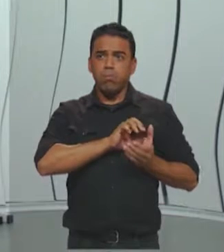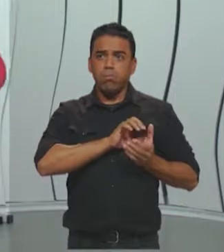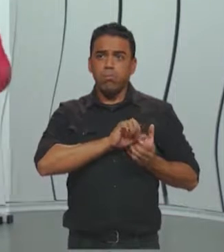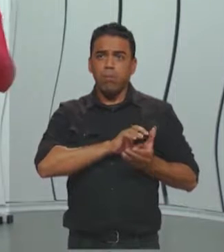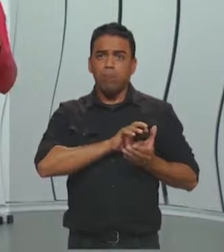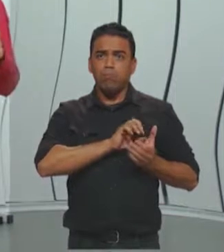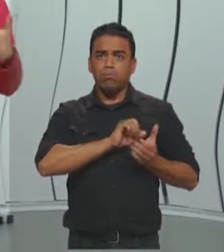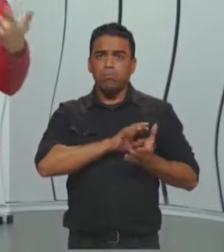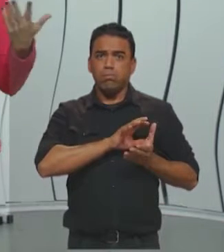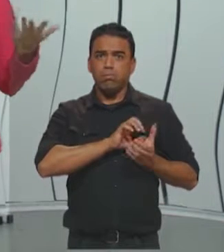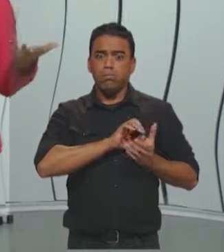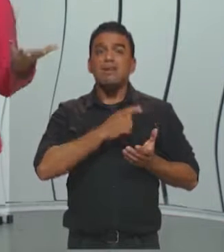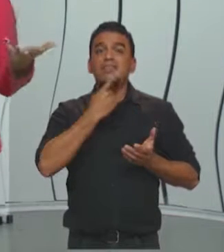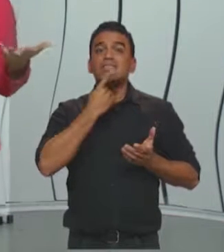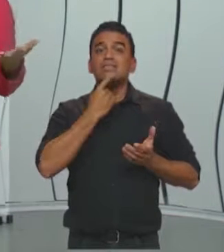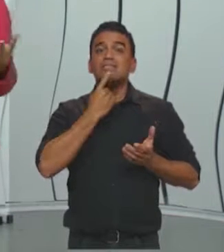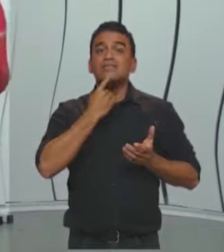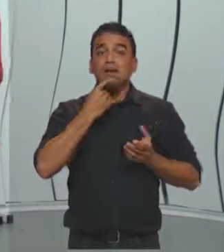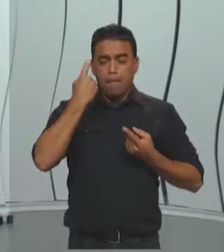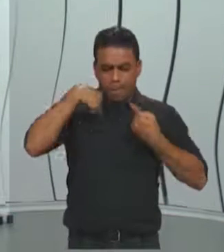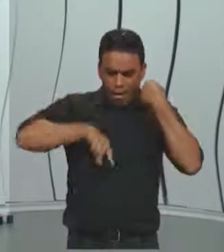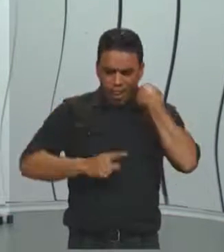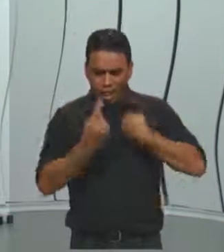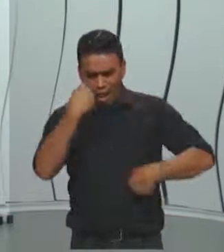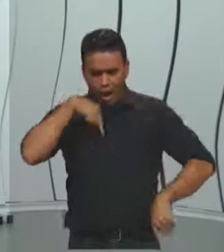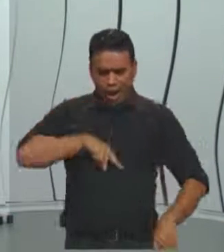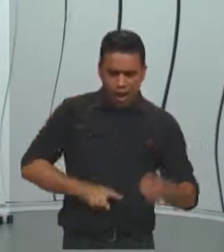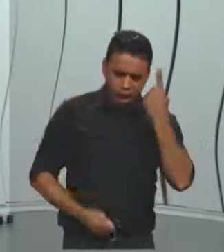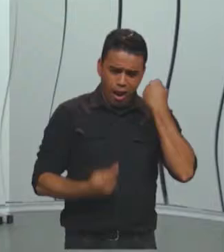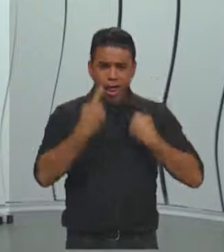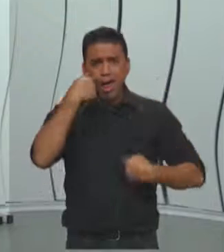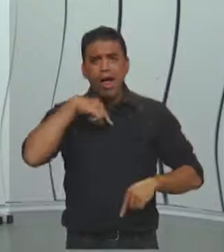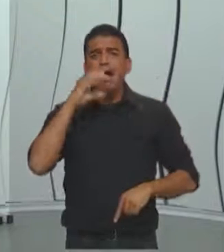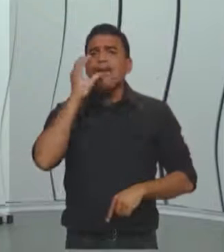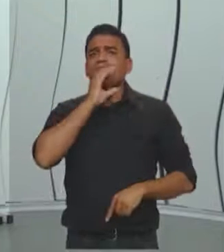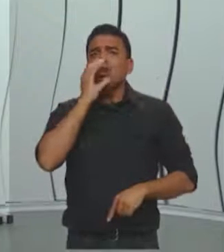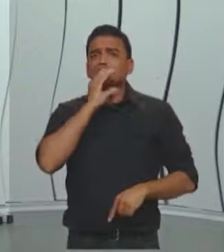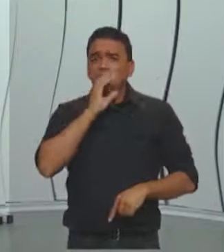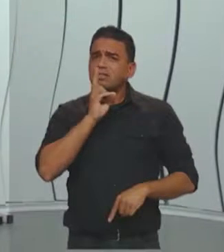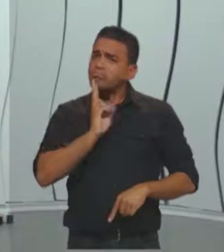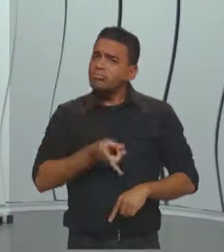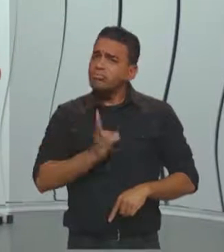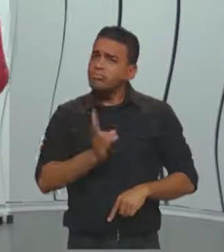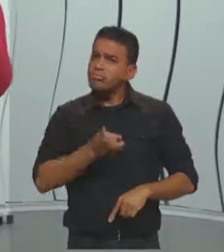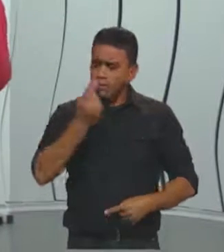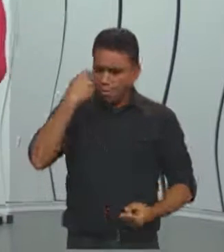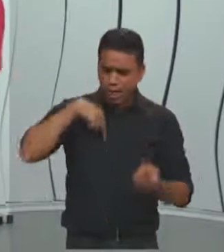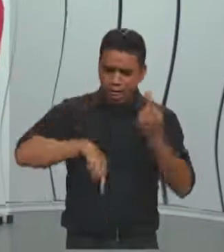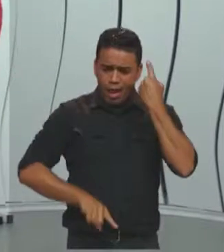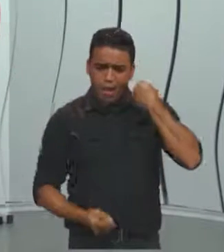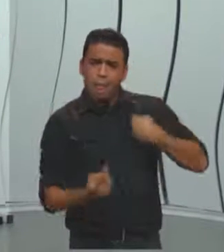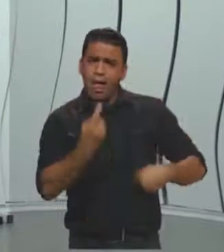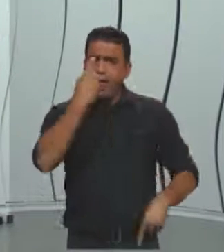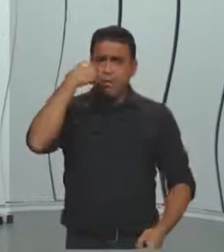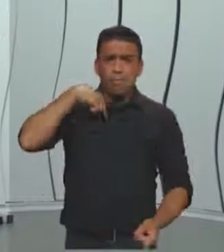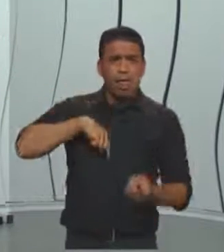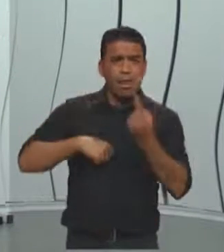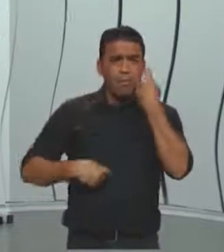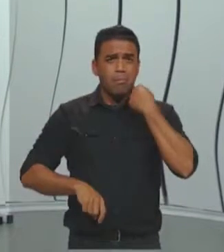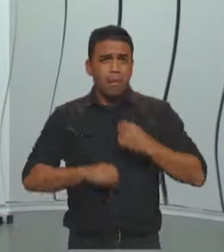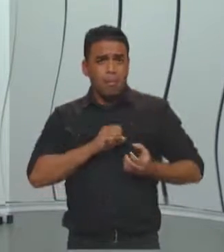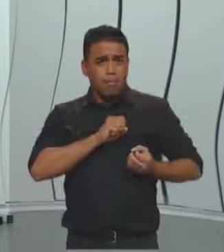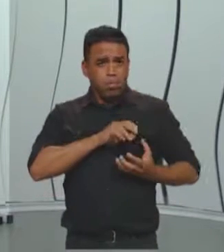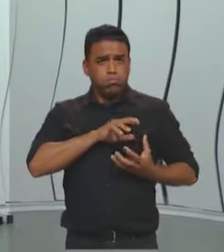as partes do nosso corpo sem parar. Ele tem uma determinada velocidade para ele percorrer, ele tem uma determinada